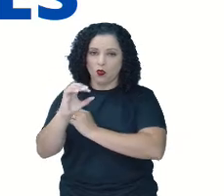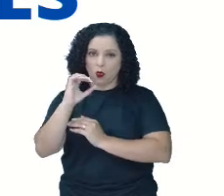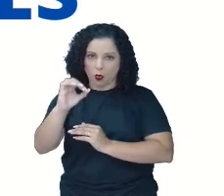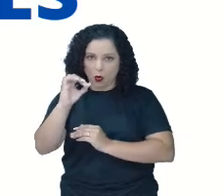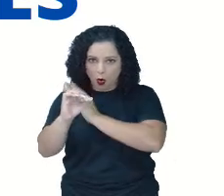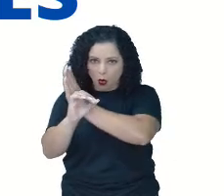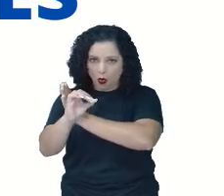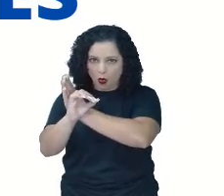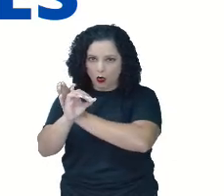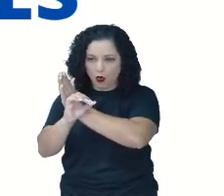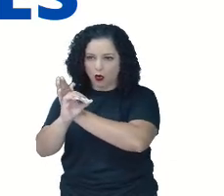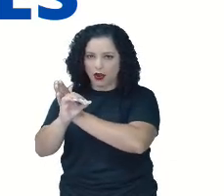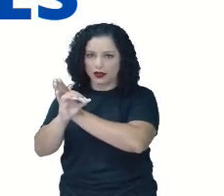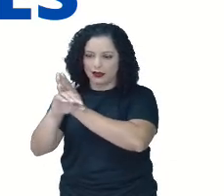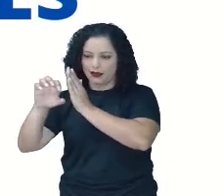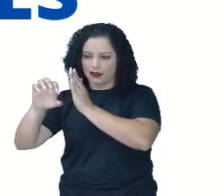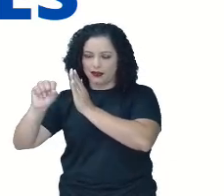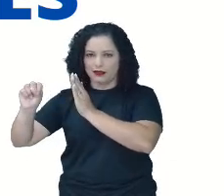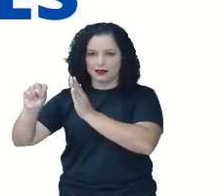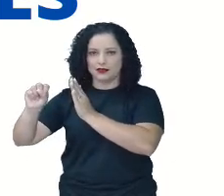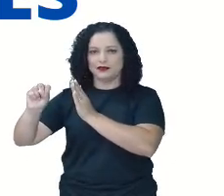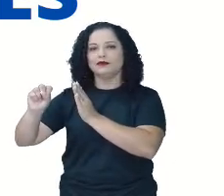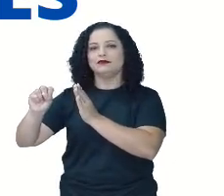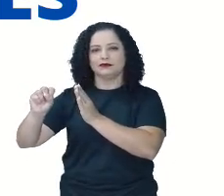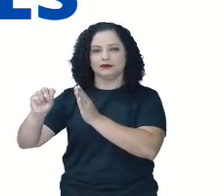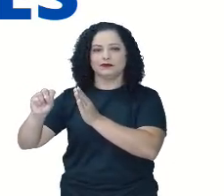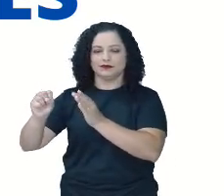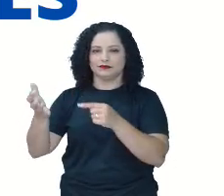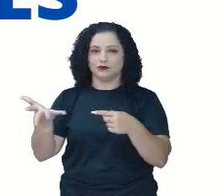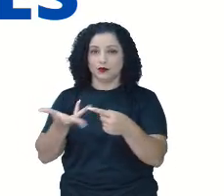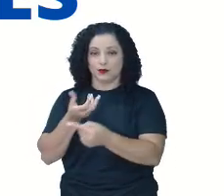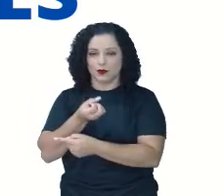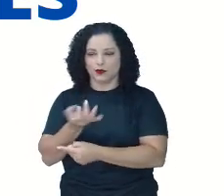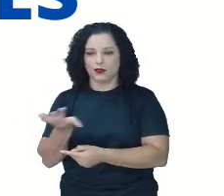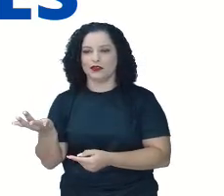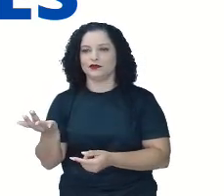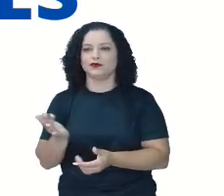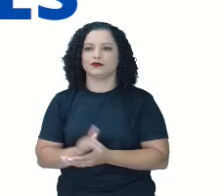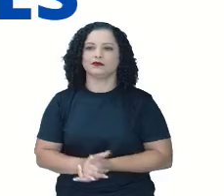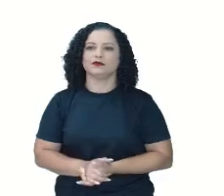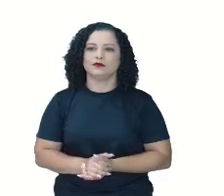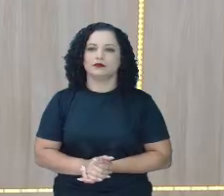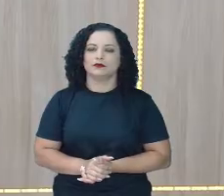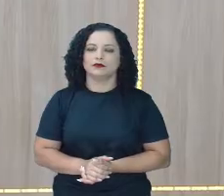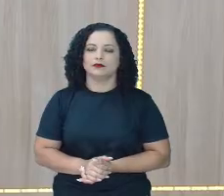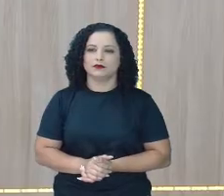e ficou com S aí. Videos e potatoes. Ok.